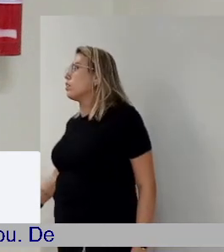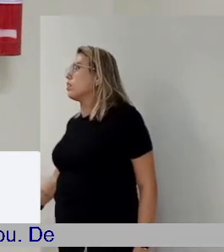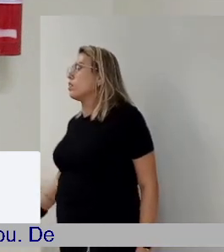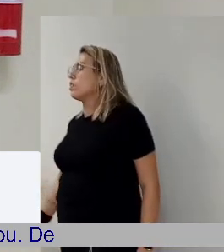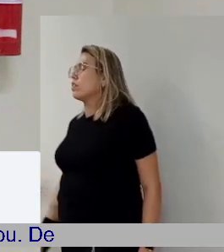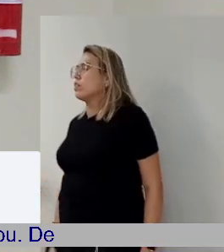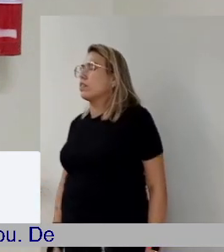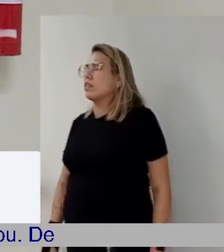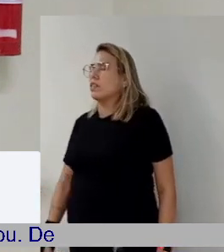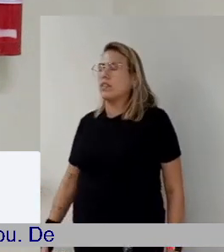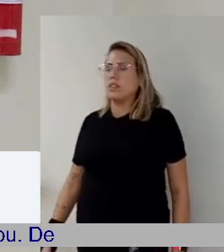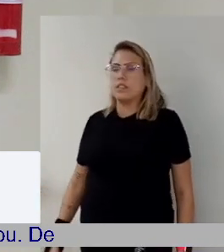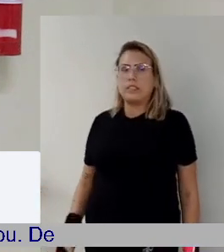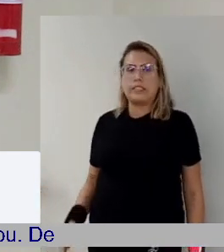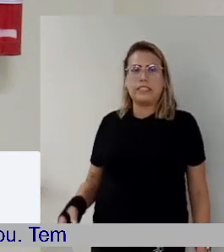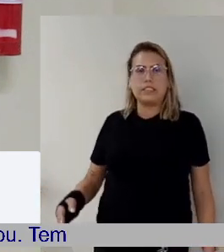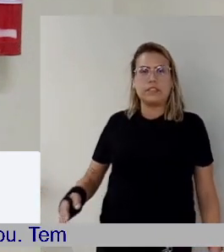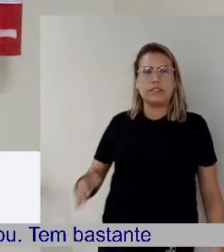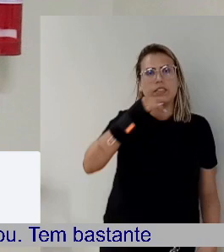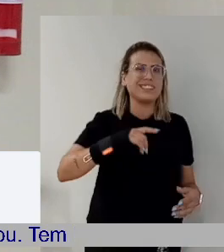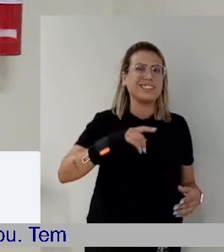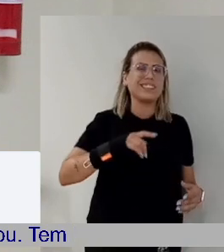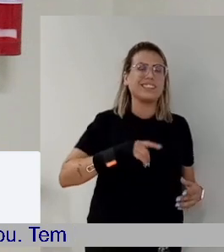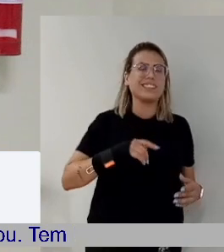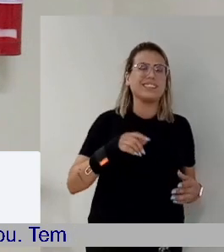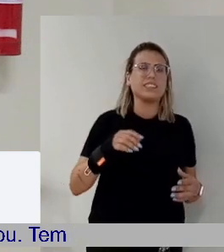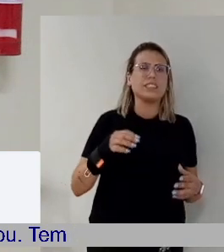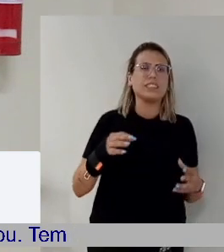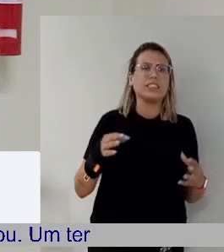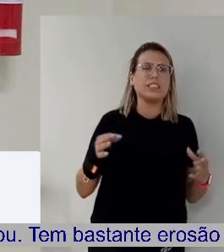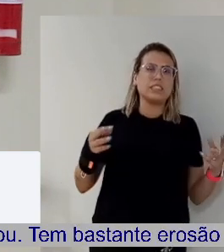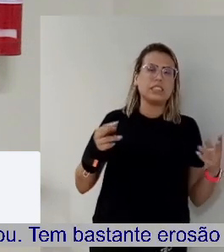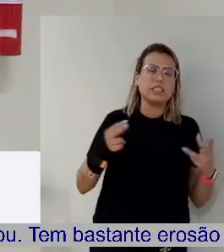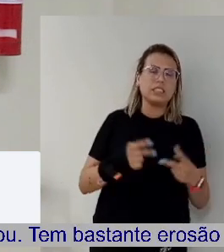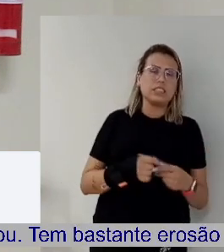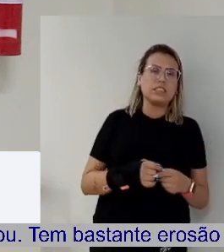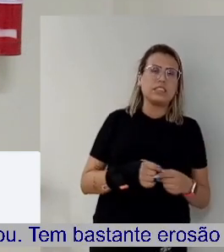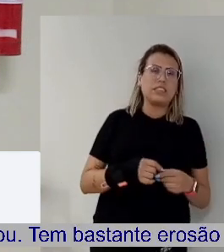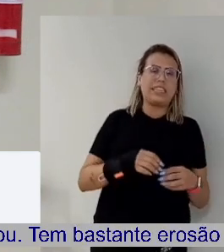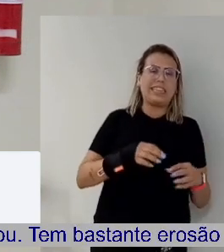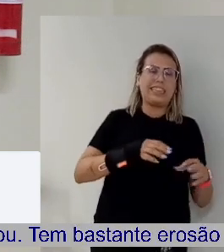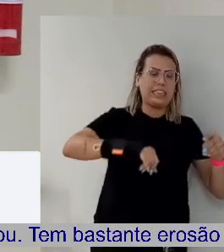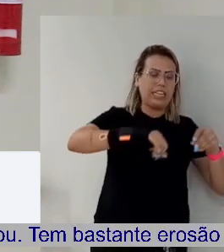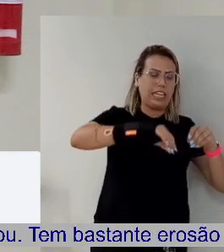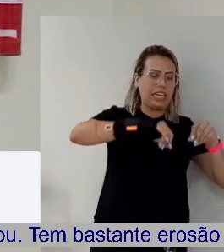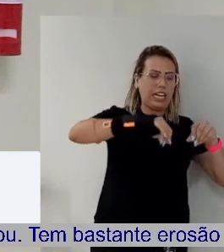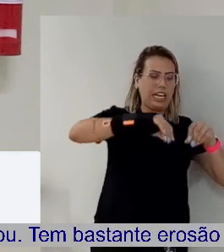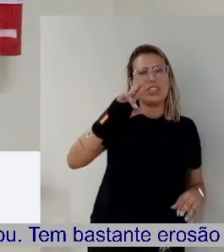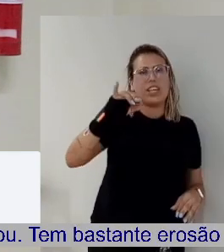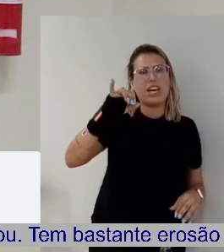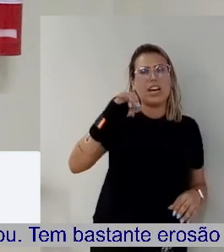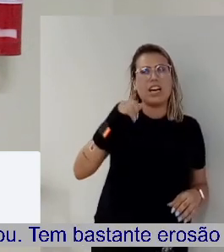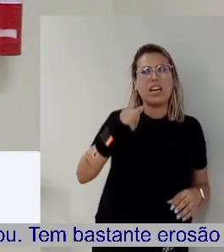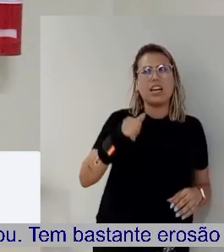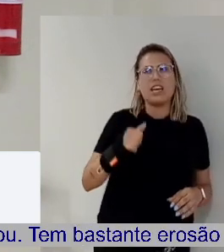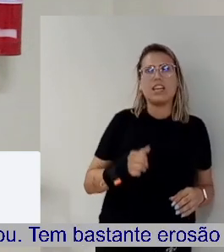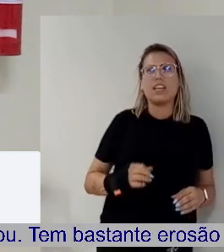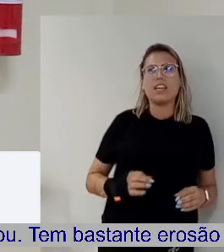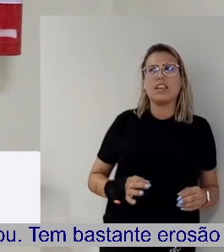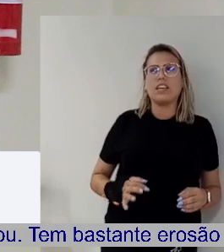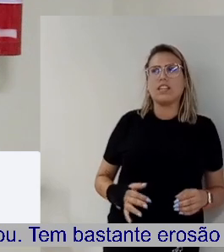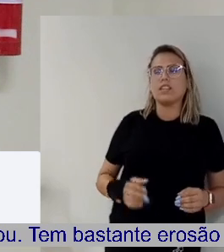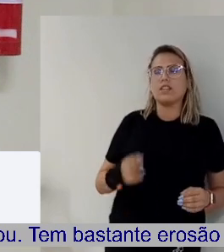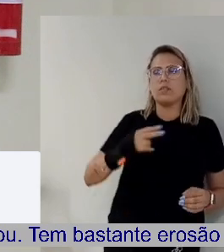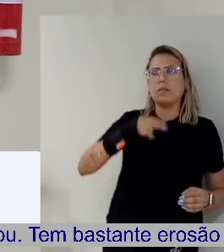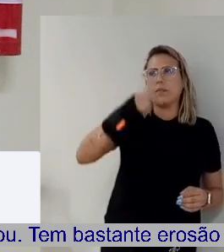né e tem bastante erosão terreno arenoso Mas enfim o nosso prefeito se comprometeu